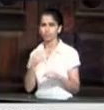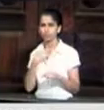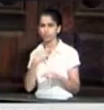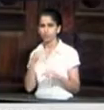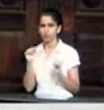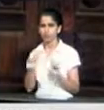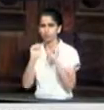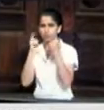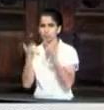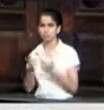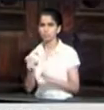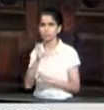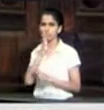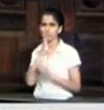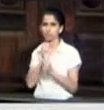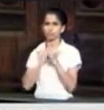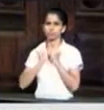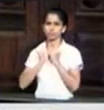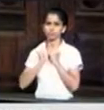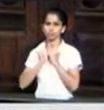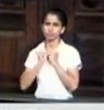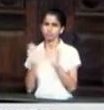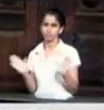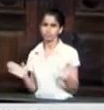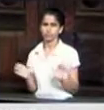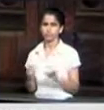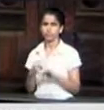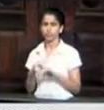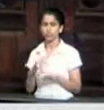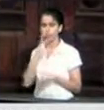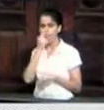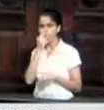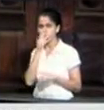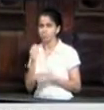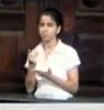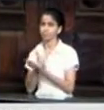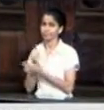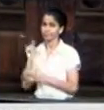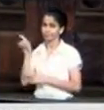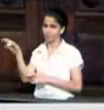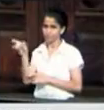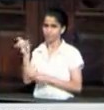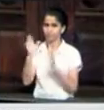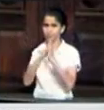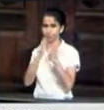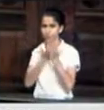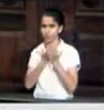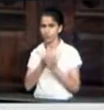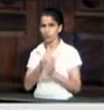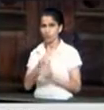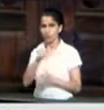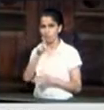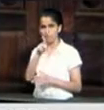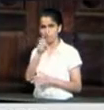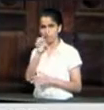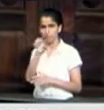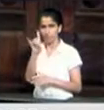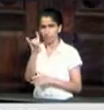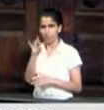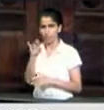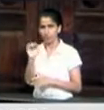nesta hora, em que o que nos parece estar acontecendo no Pedro II não é um debate